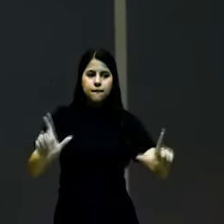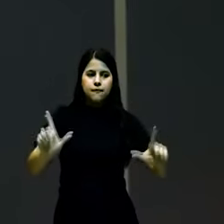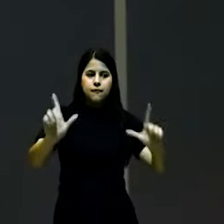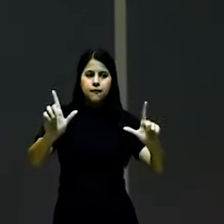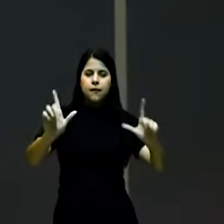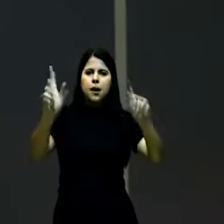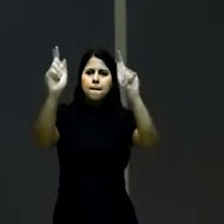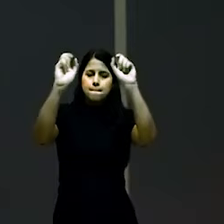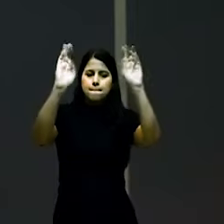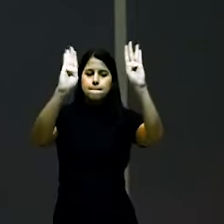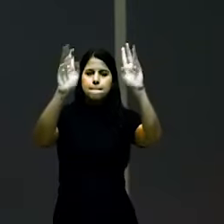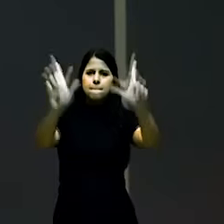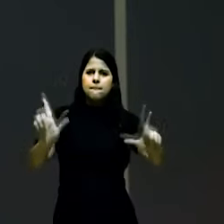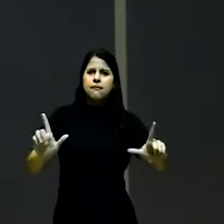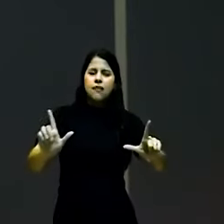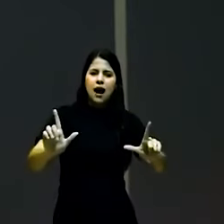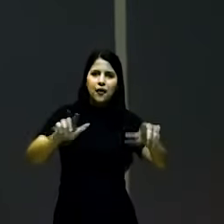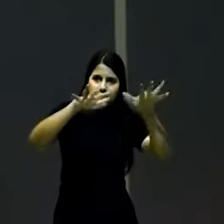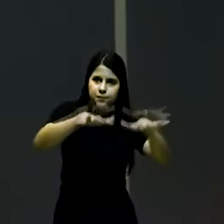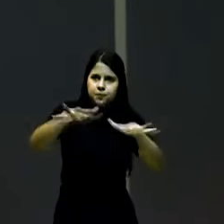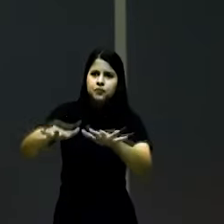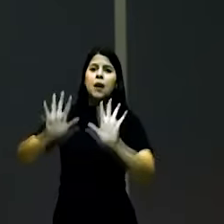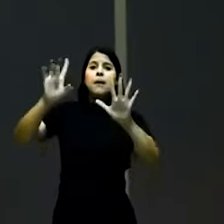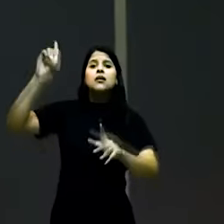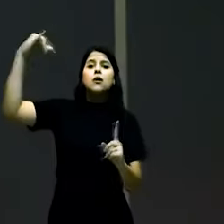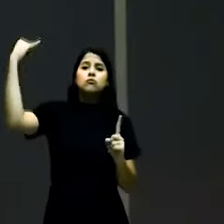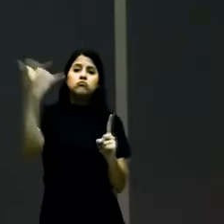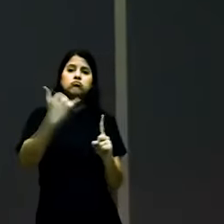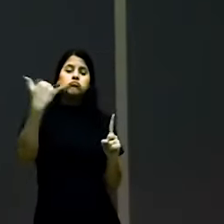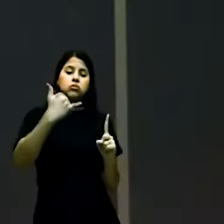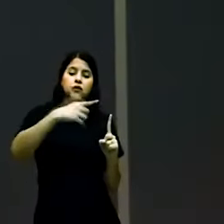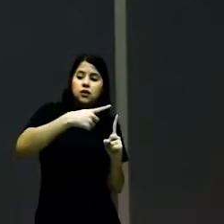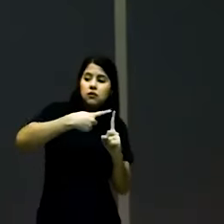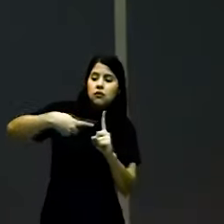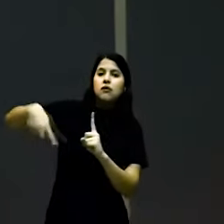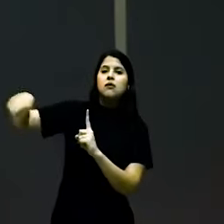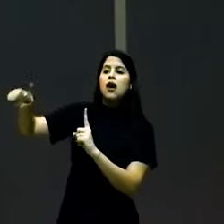Deus manda Elias ter um encontro com Acabe. E Elias vai.